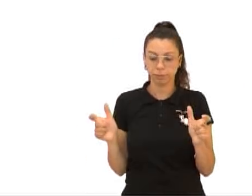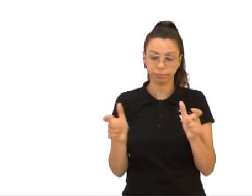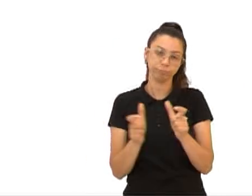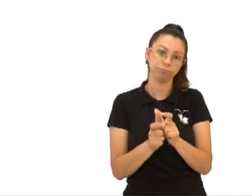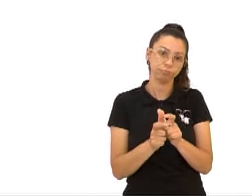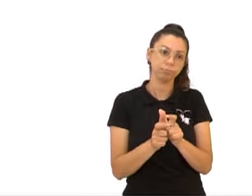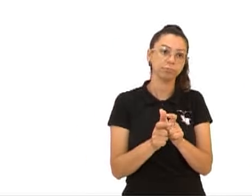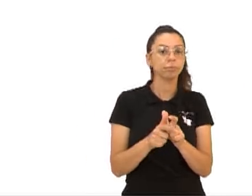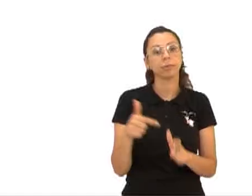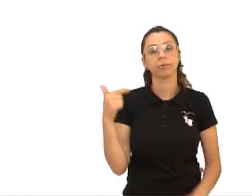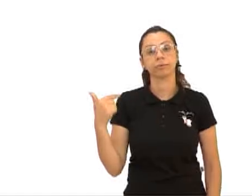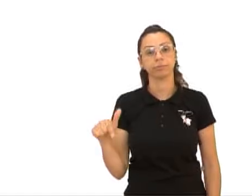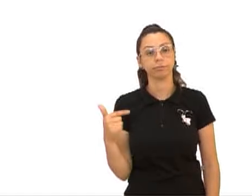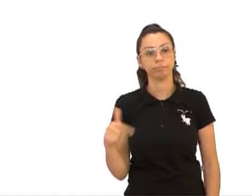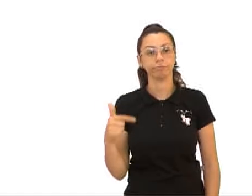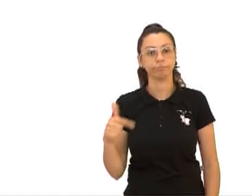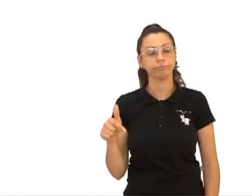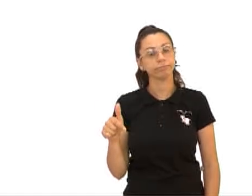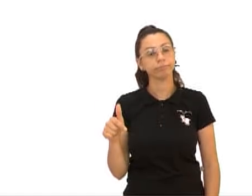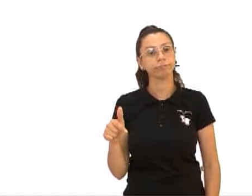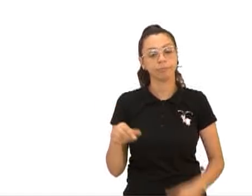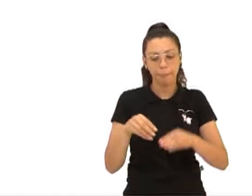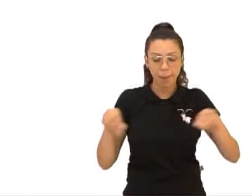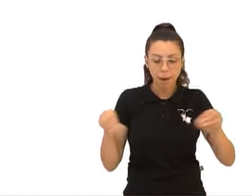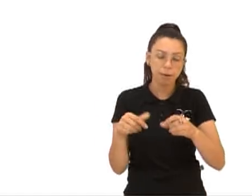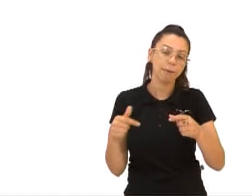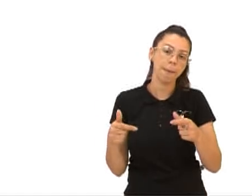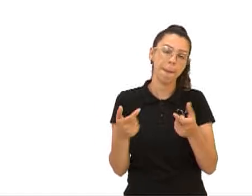né, não tem tantos recursos minerais.